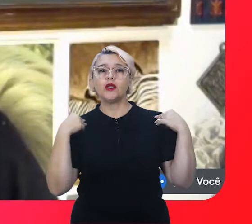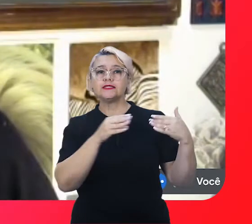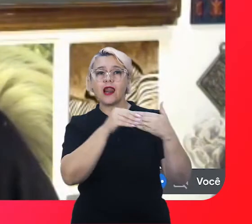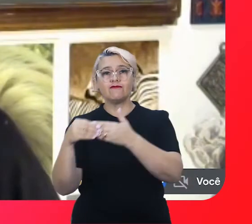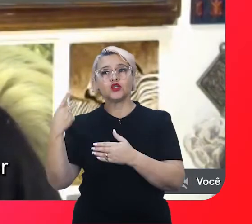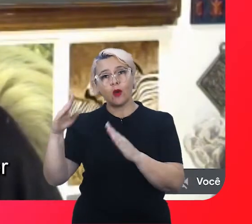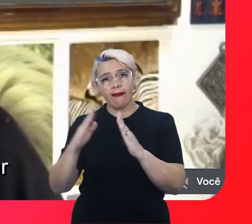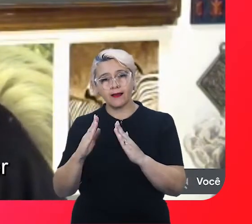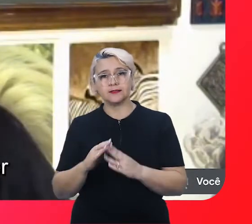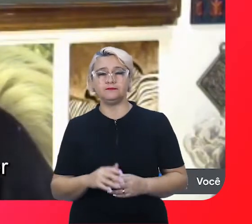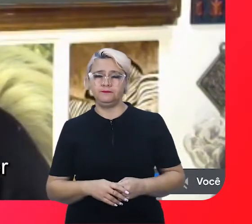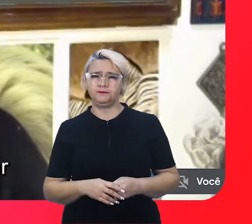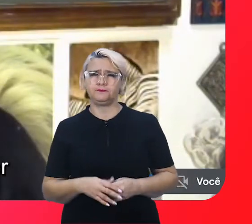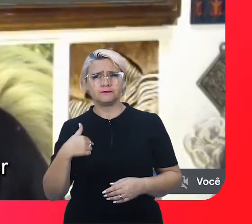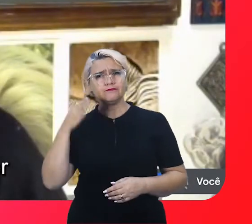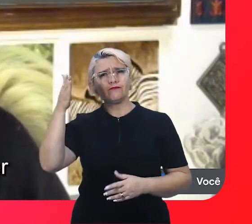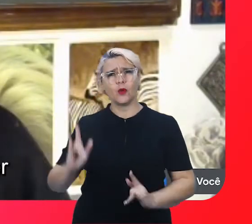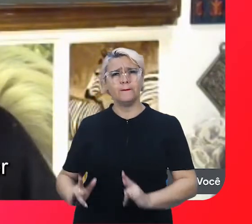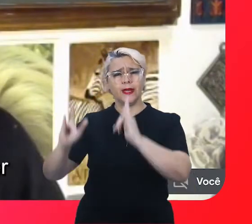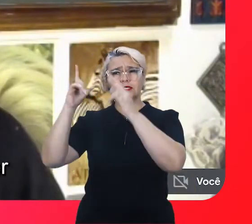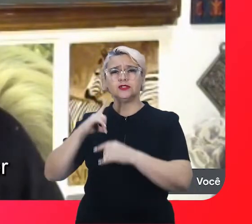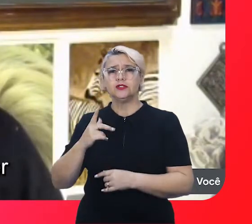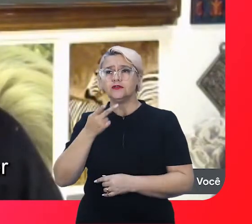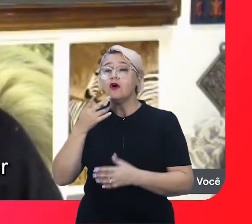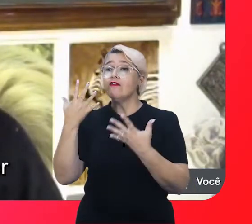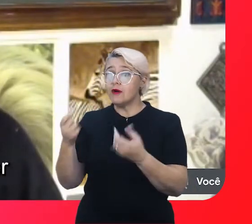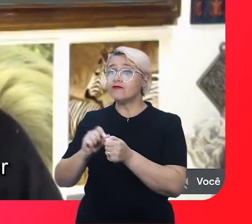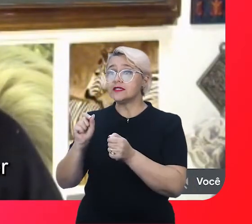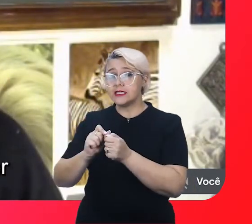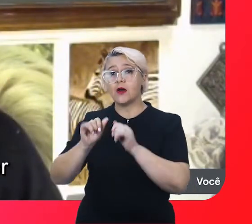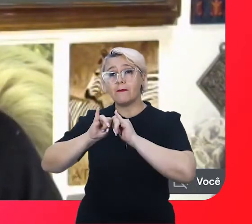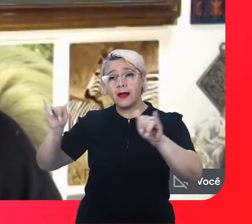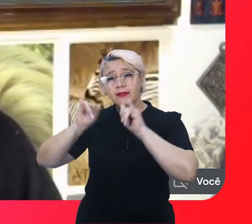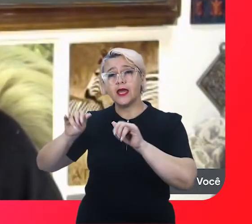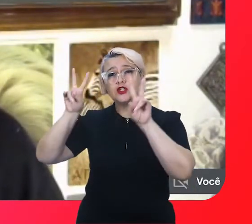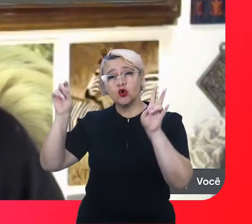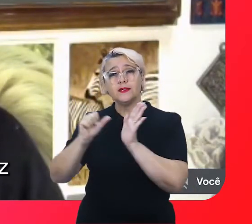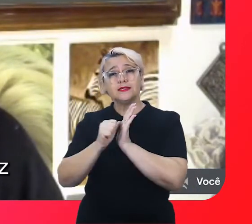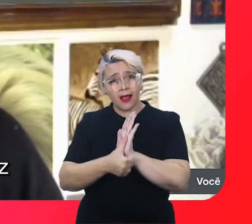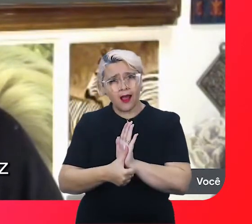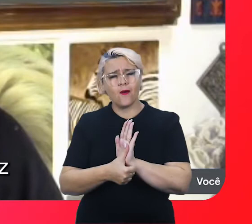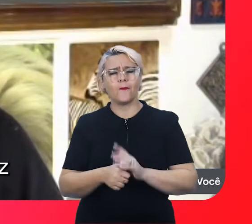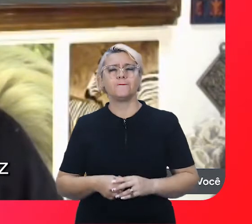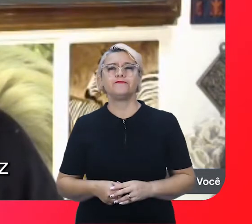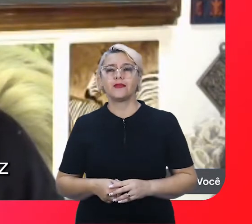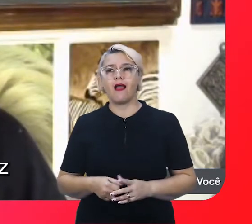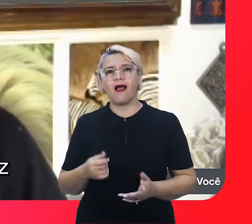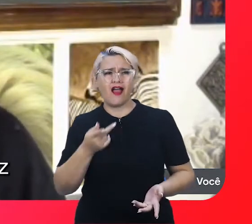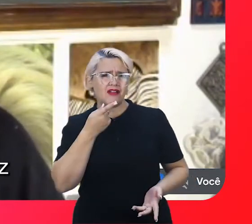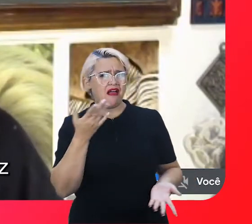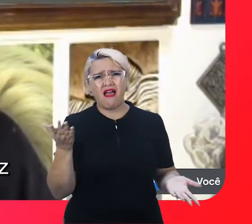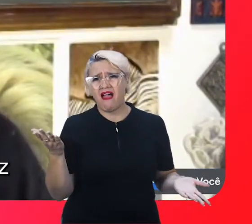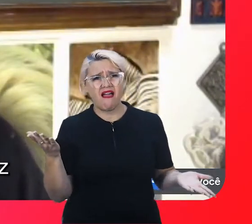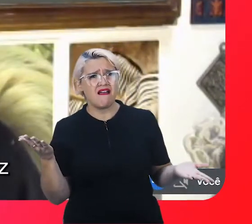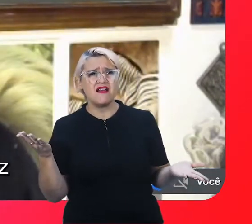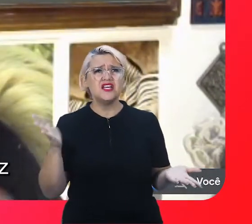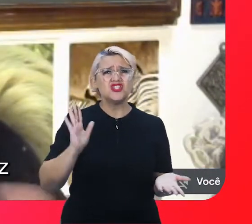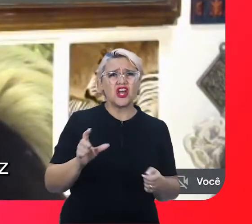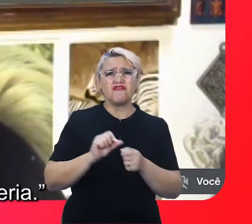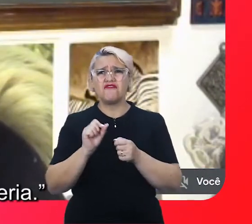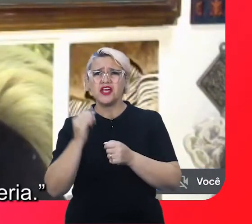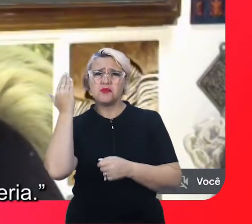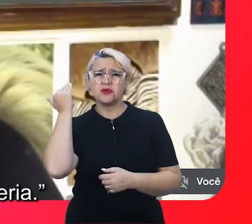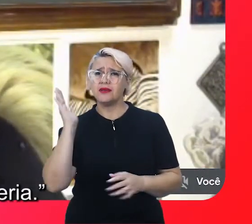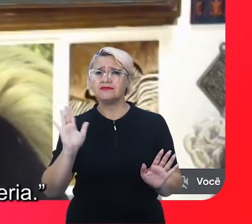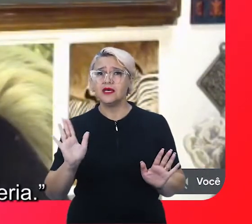levar. Cheguei na redação, falei: vamos fazer uma matéria sobre síndrome de Down? Aí falaram: mas será que a gente já fez há pouco